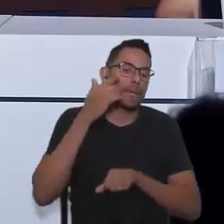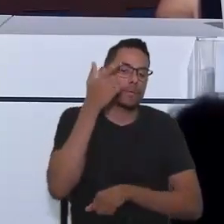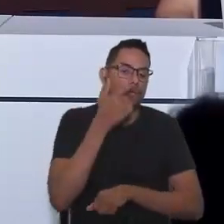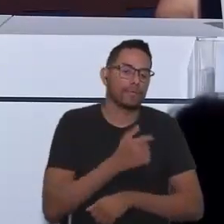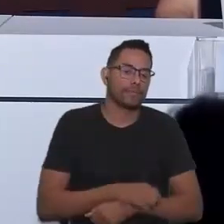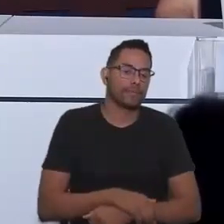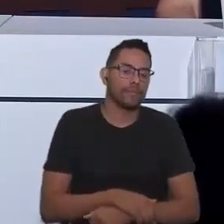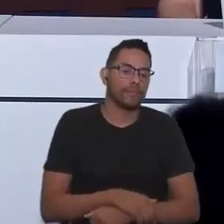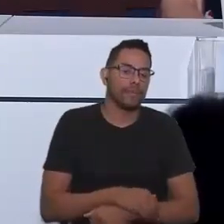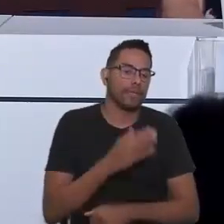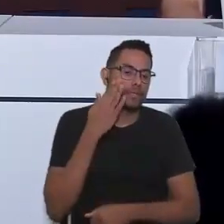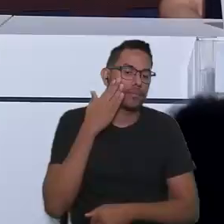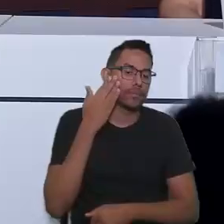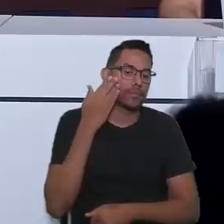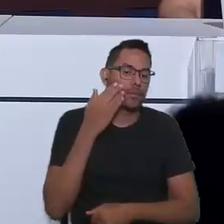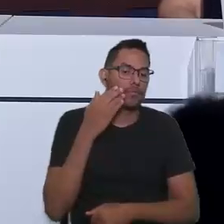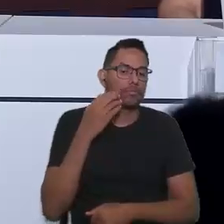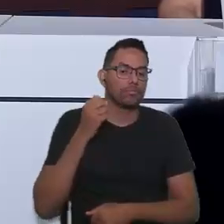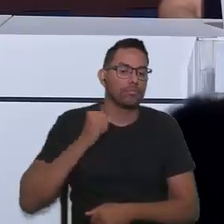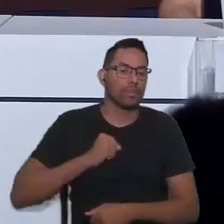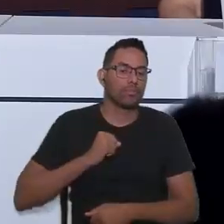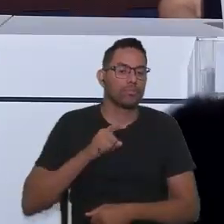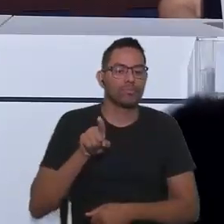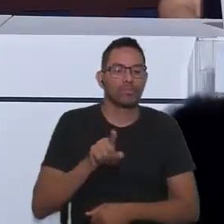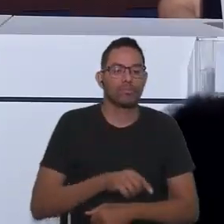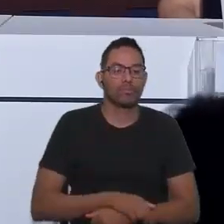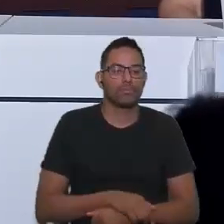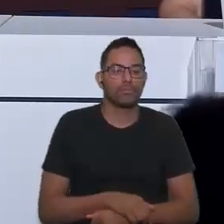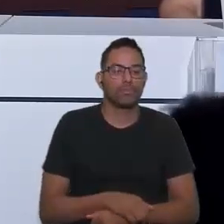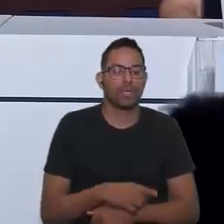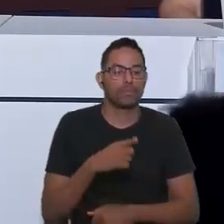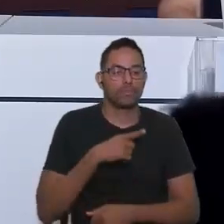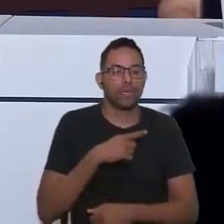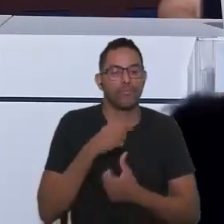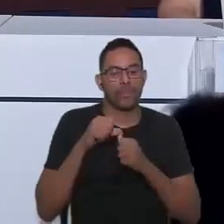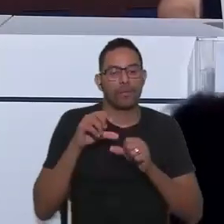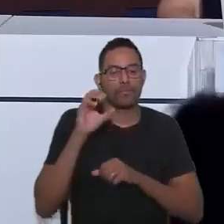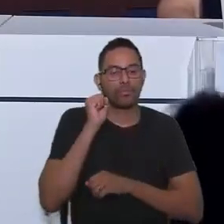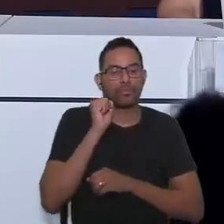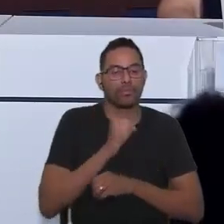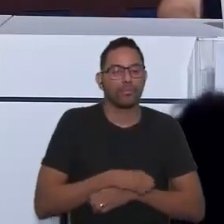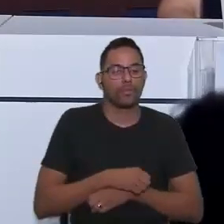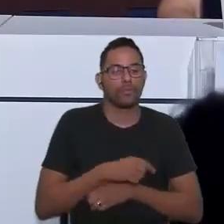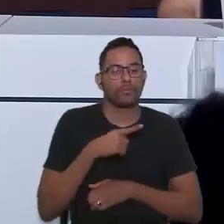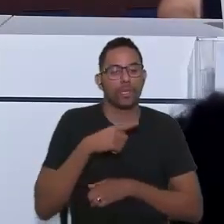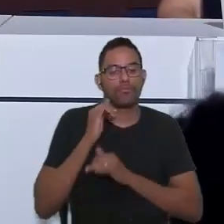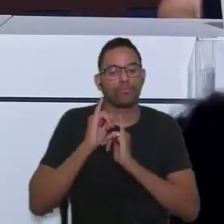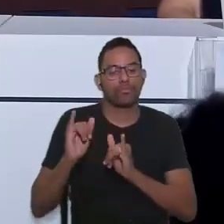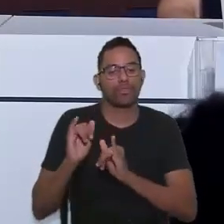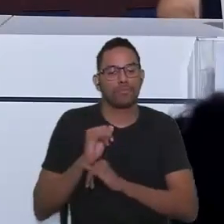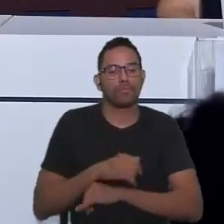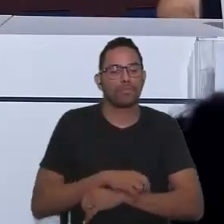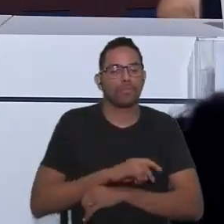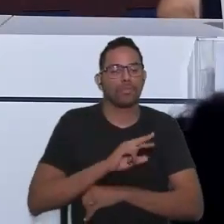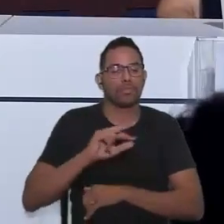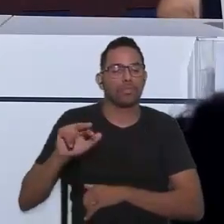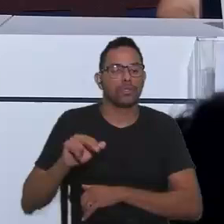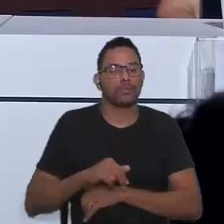mais e sei que deve ser um saco para você ter de ficar escutando o que eu tenho para dizer e que não